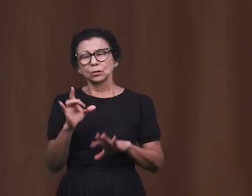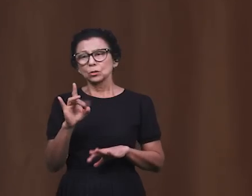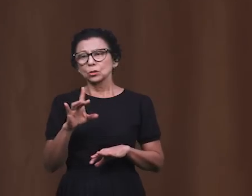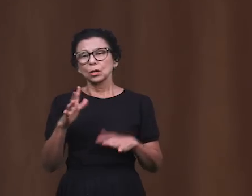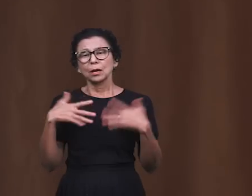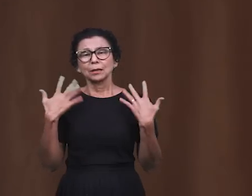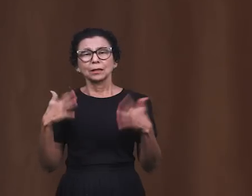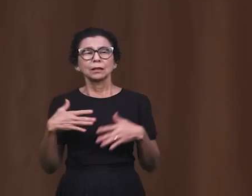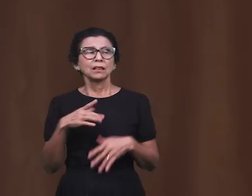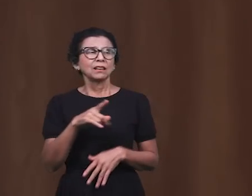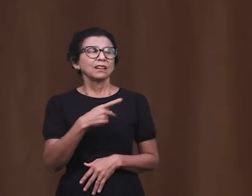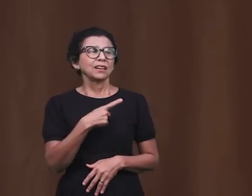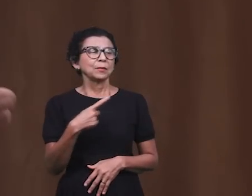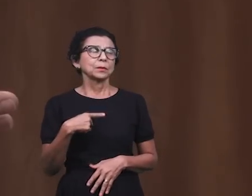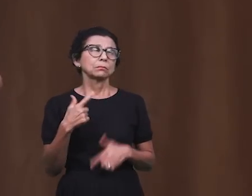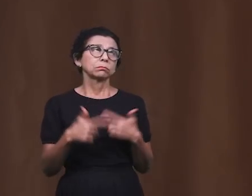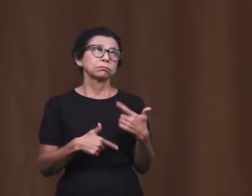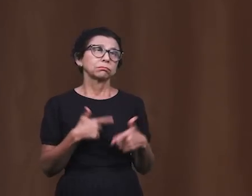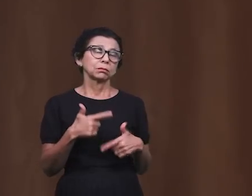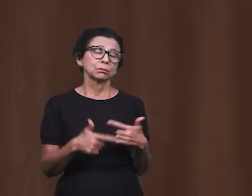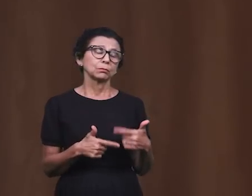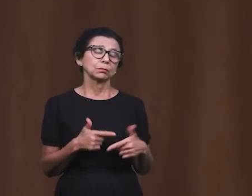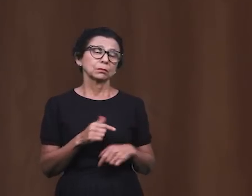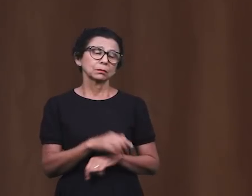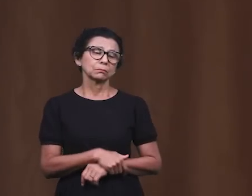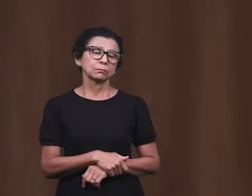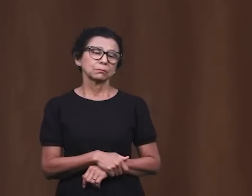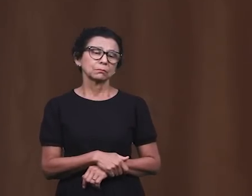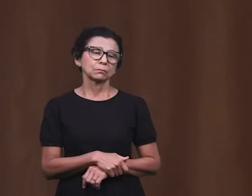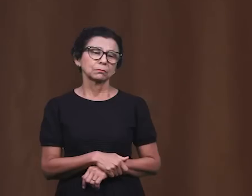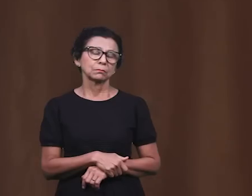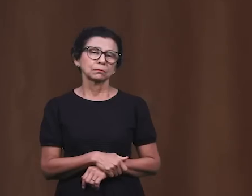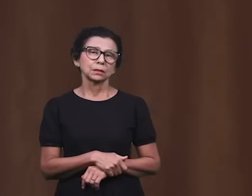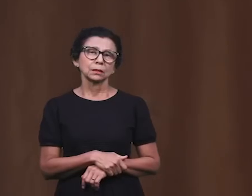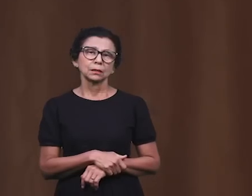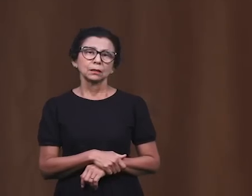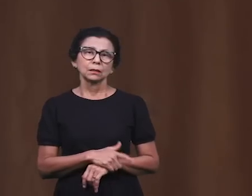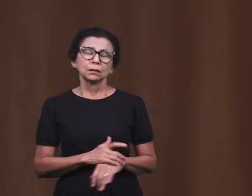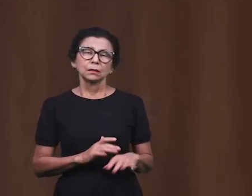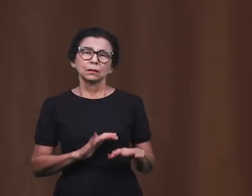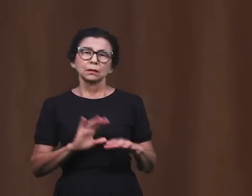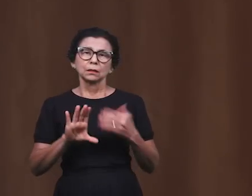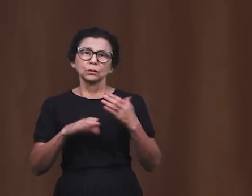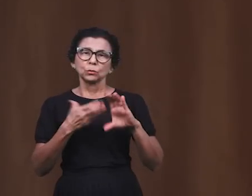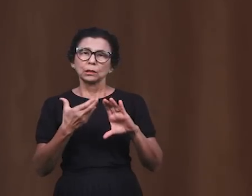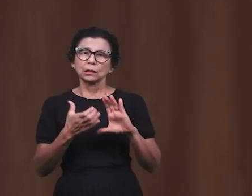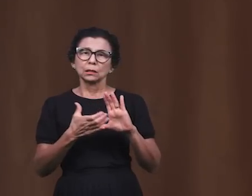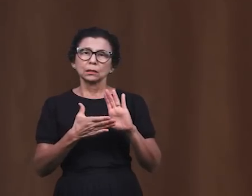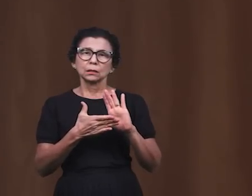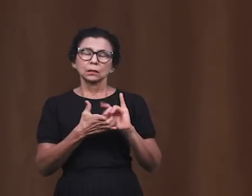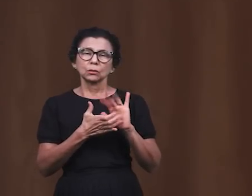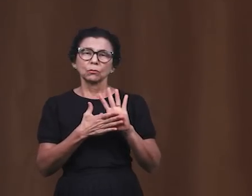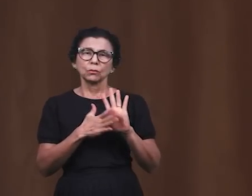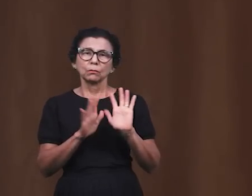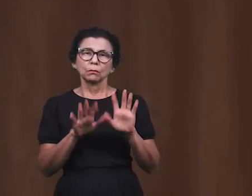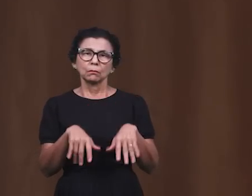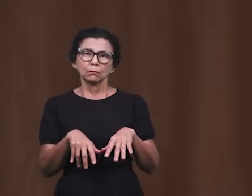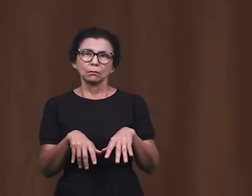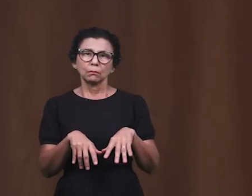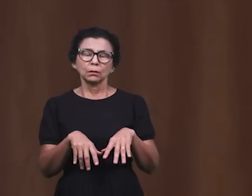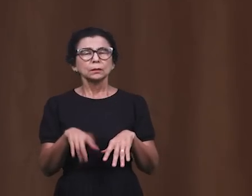Pastor, eu estou numa luta, eu estou vivendo isso aqui, e não canta. E o salmista, ele nos ensina isso: